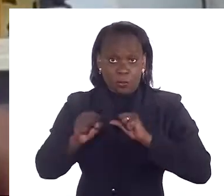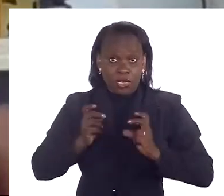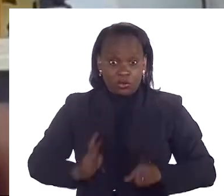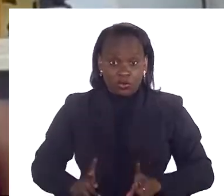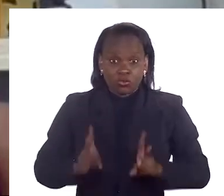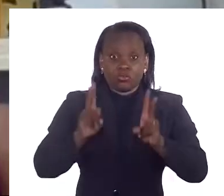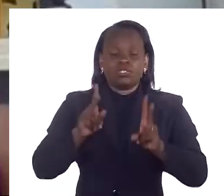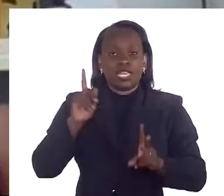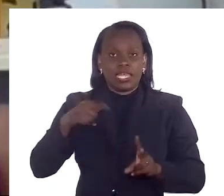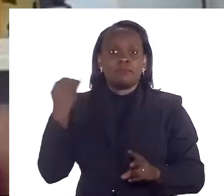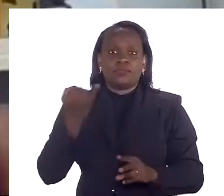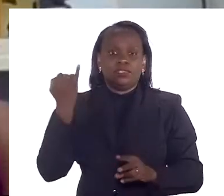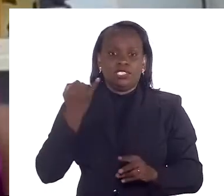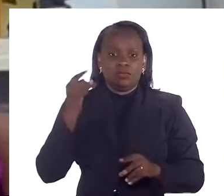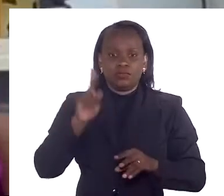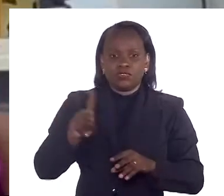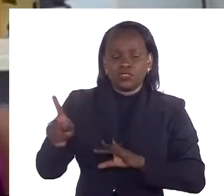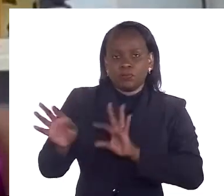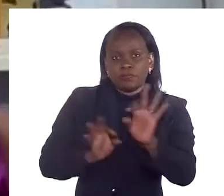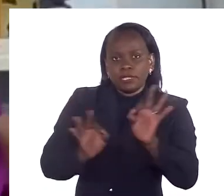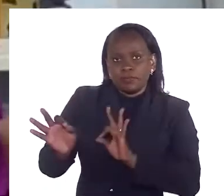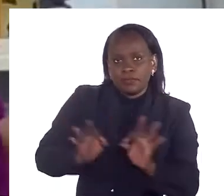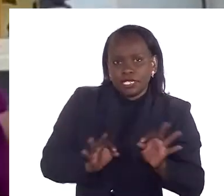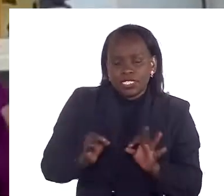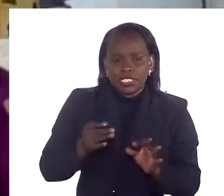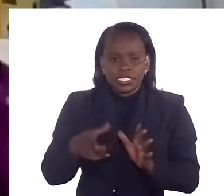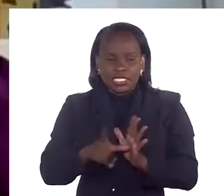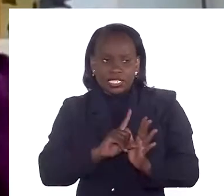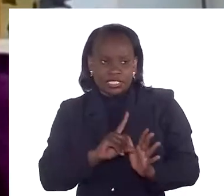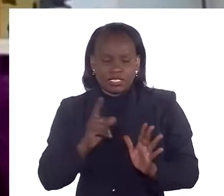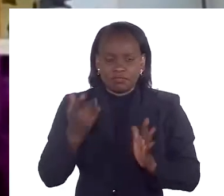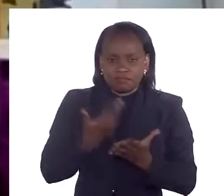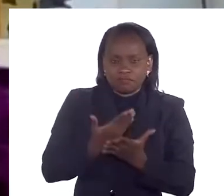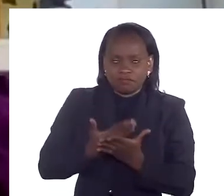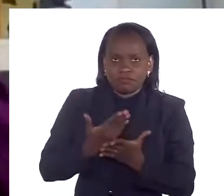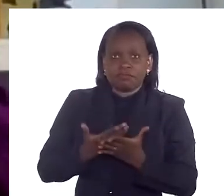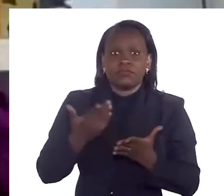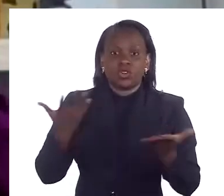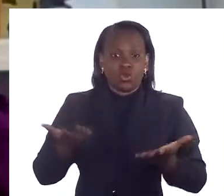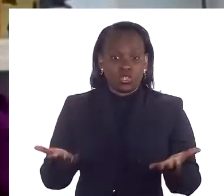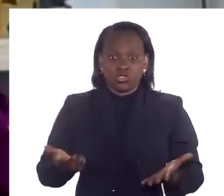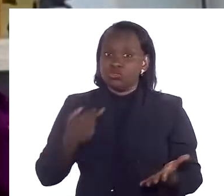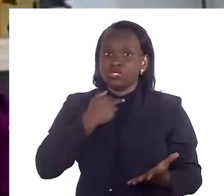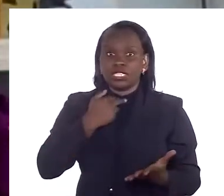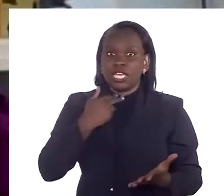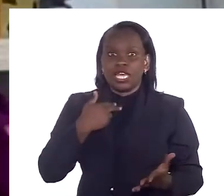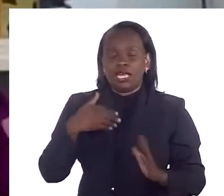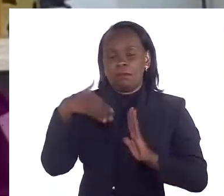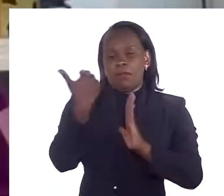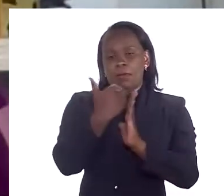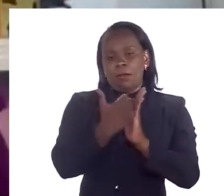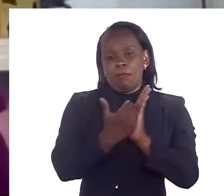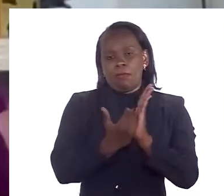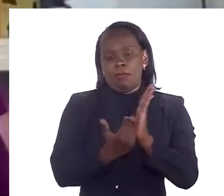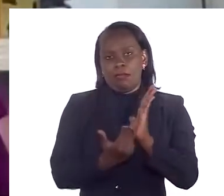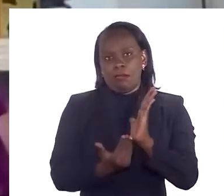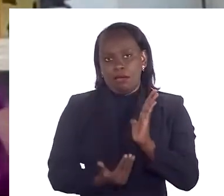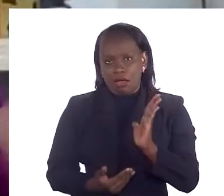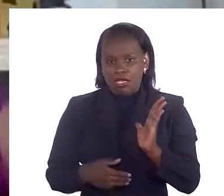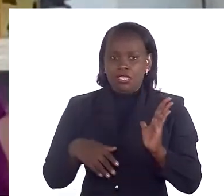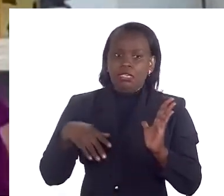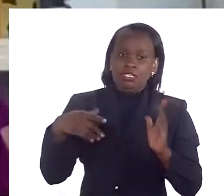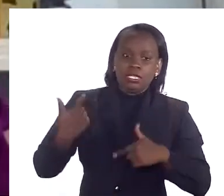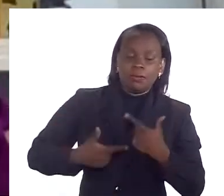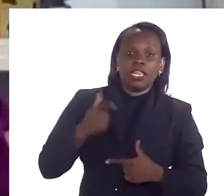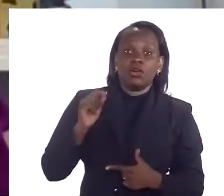continuada, né, é a chave, os professores se prepararem para o seu planejamento, né? Que o planejamento hoje não dá para ser uma lista, né?